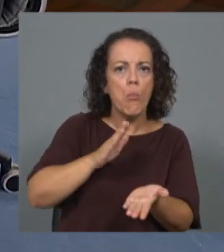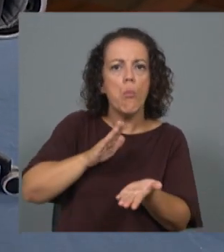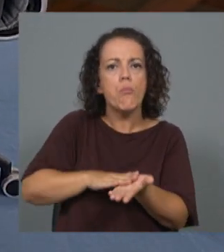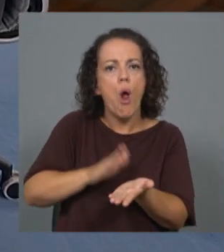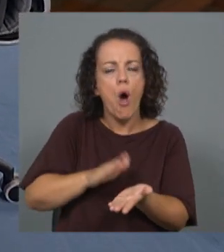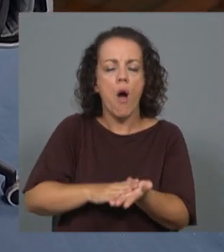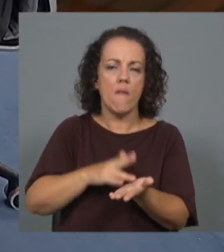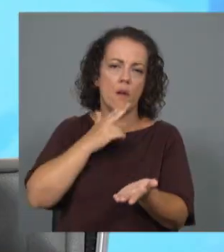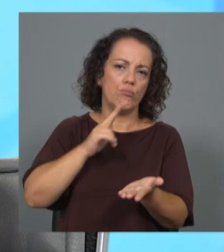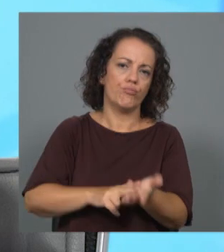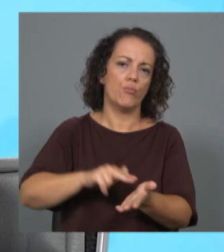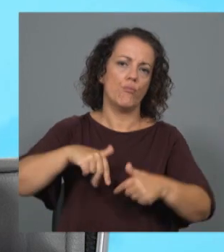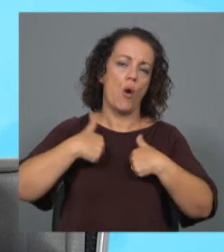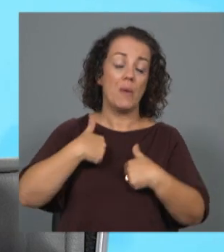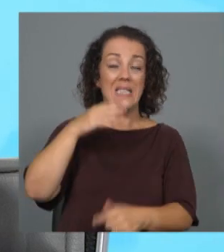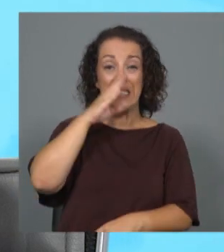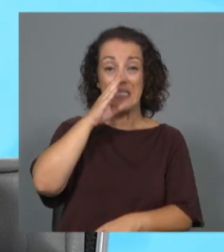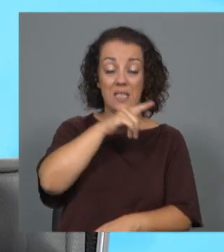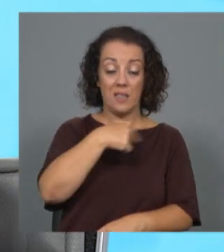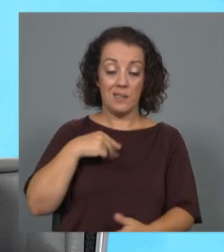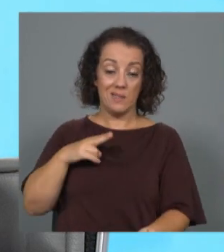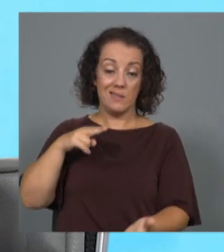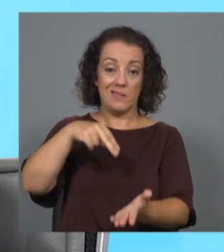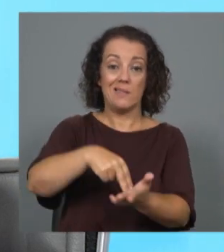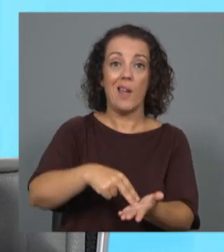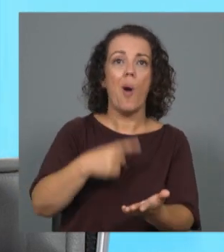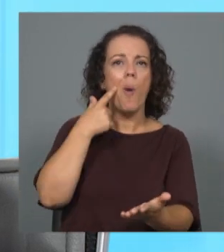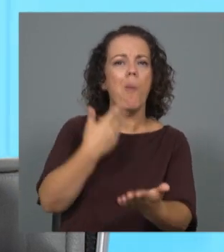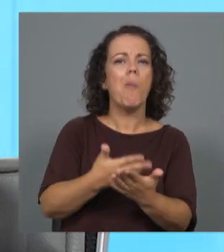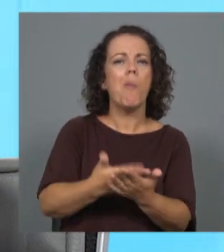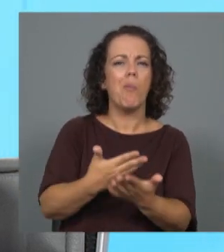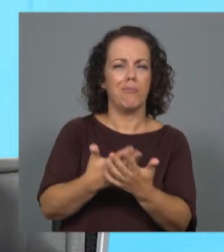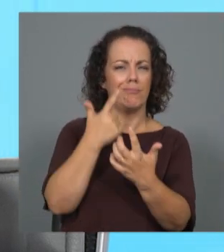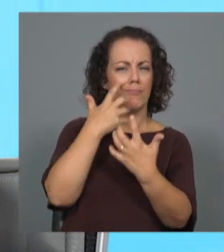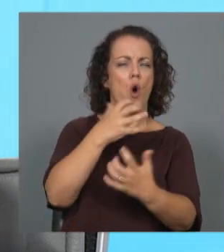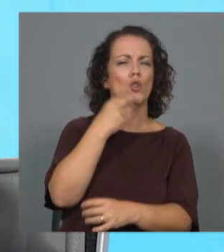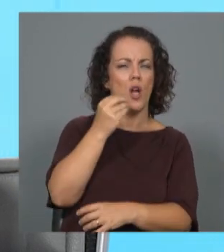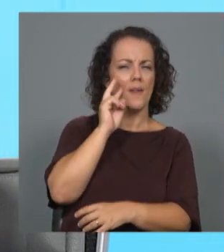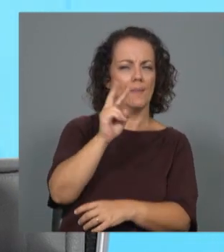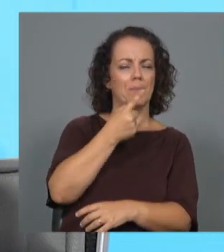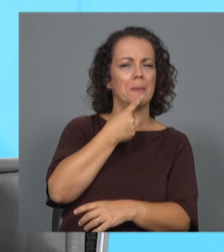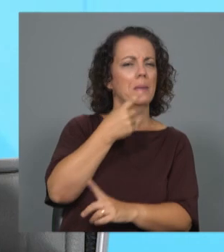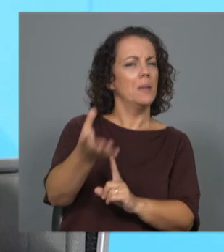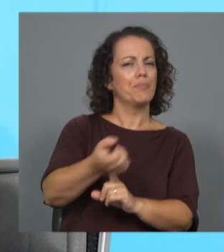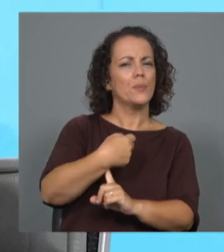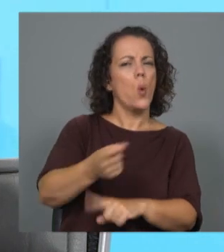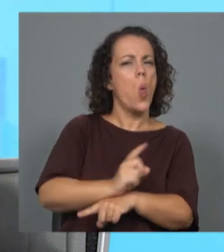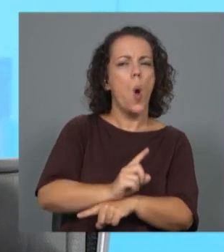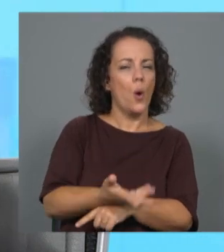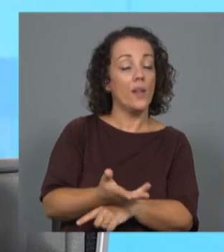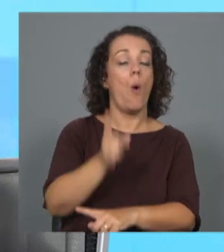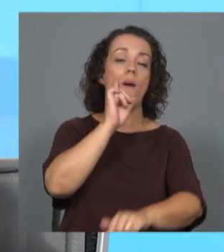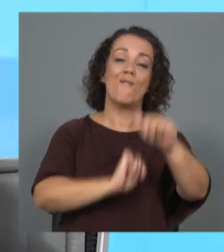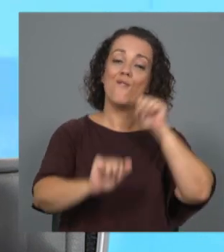nós não transmitirmos um testemunho genuíno, os jovens dão-se logo conta. Por isso, volto ao